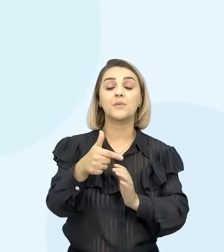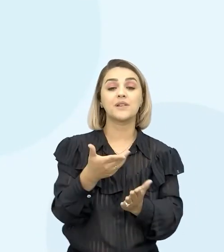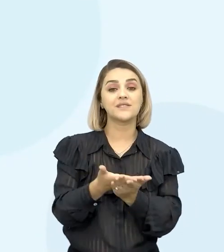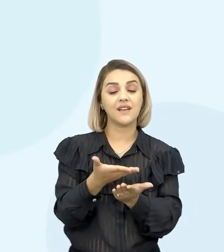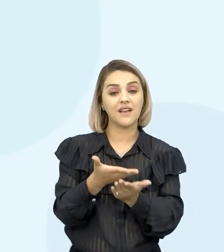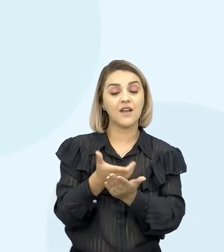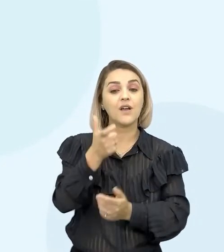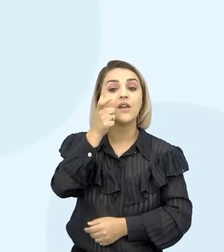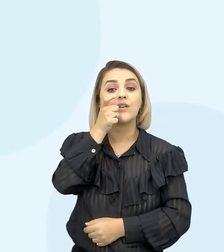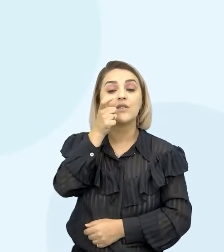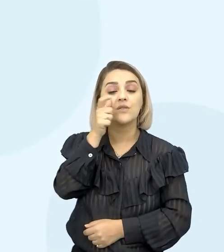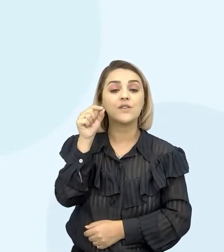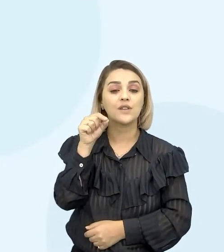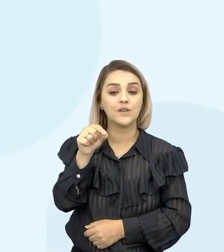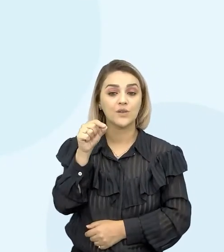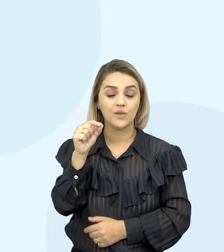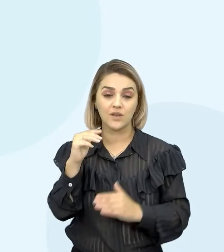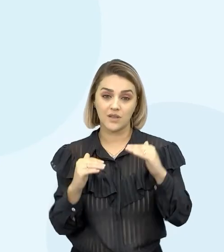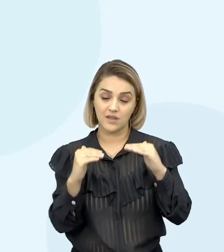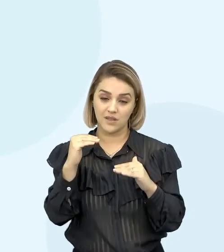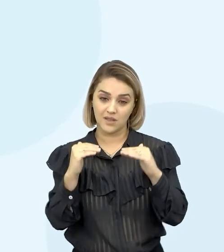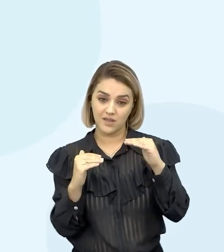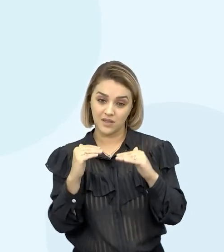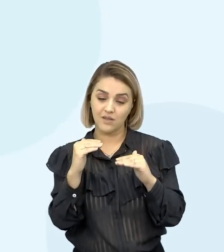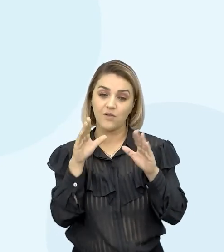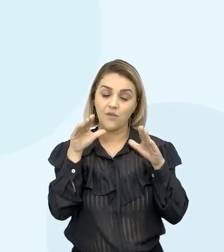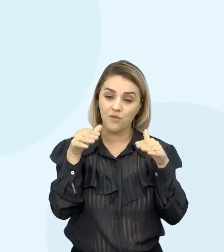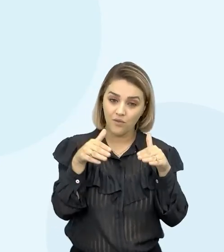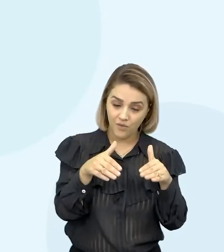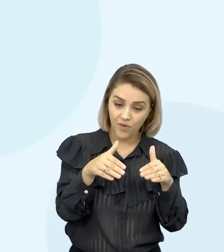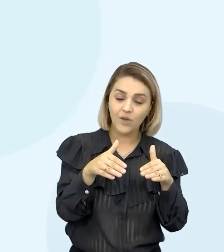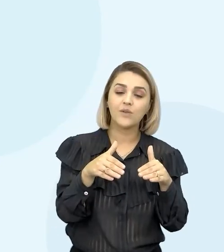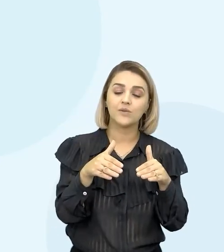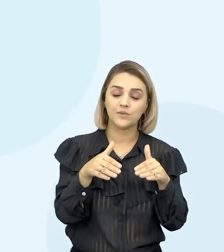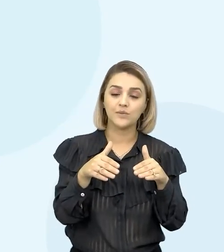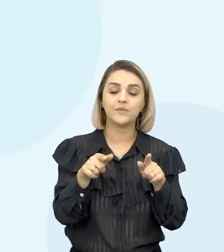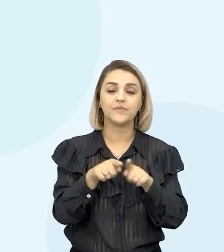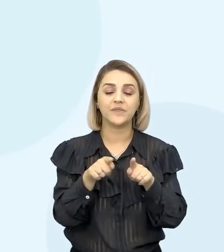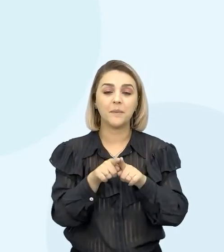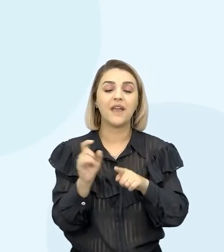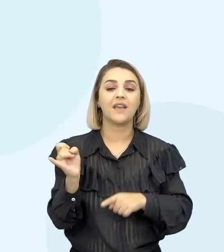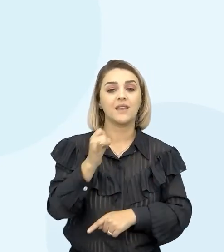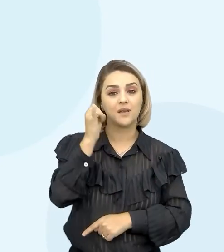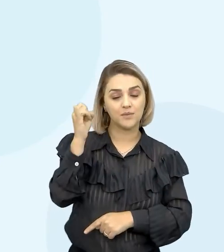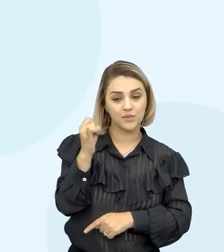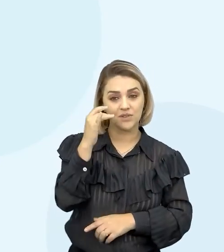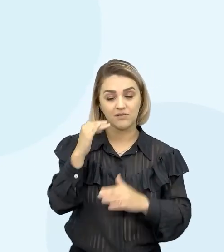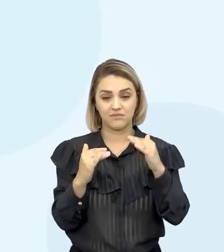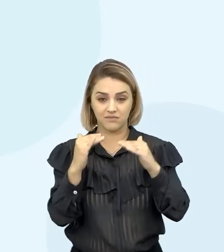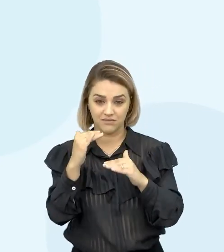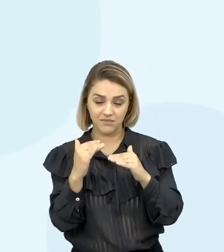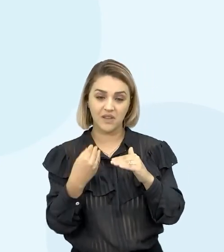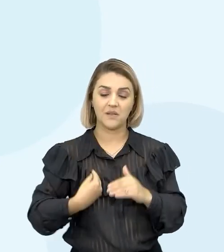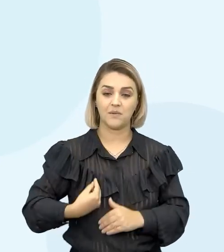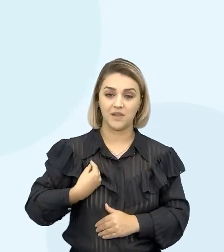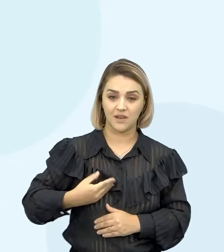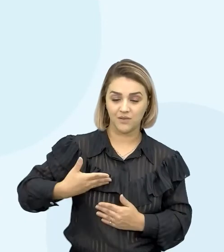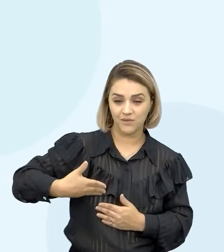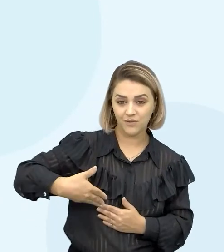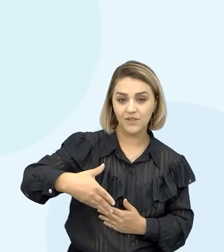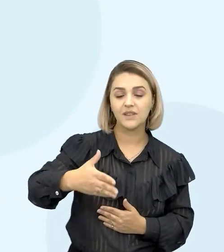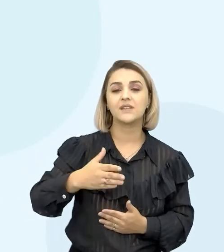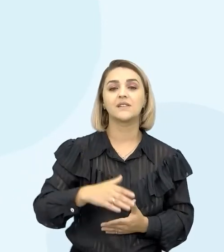nós veremos? Constante de equilíbrio em função da concentração e pressão, as importâncias do equilíbrio químico para a vida. O que vem por